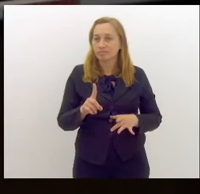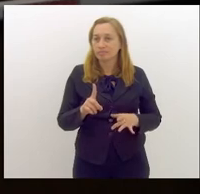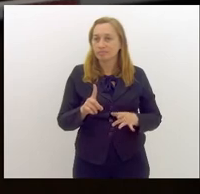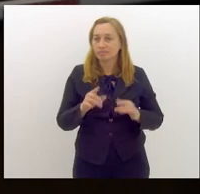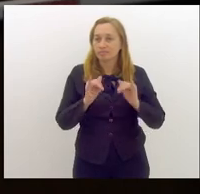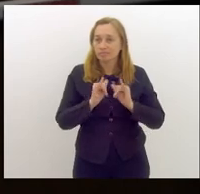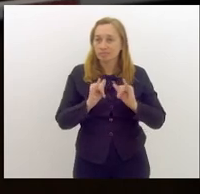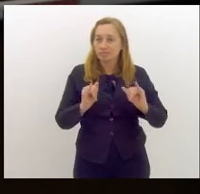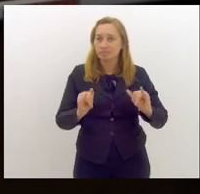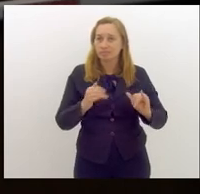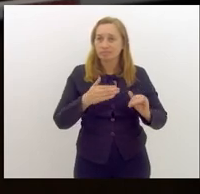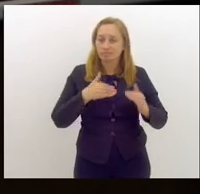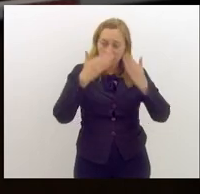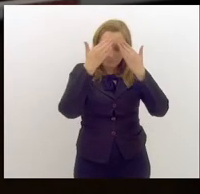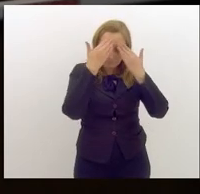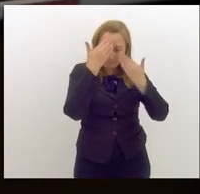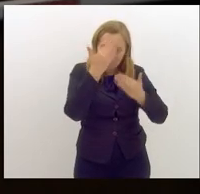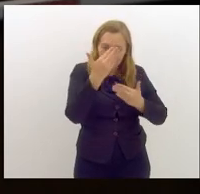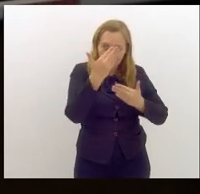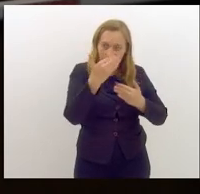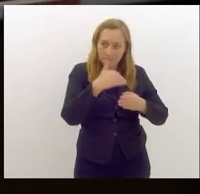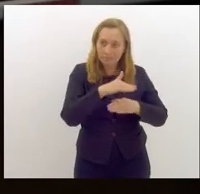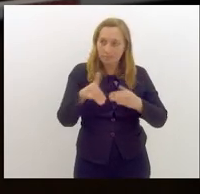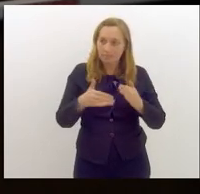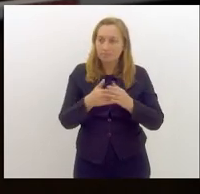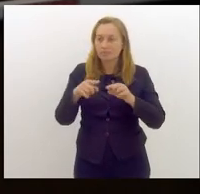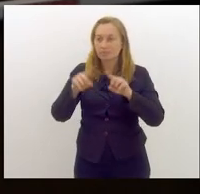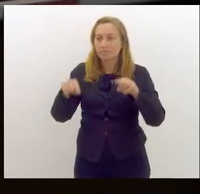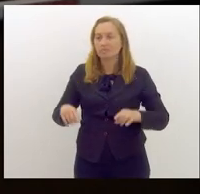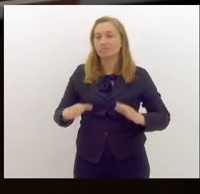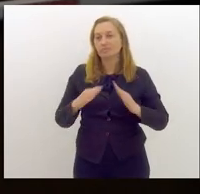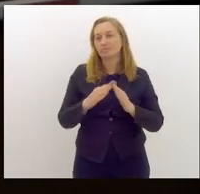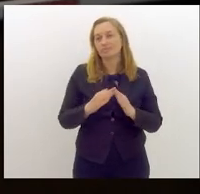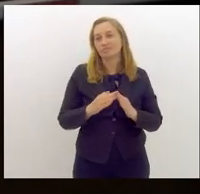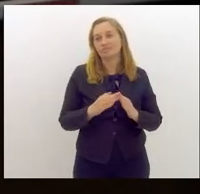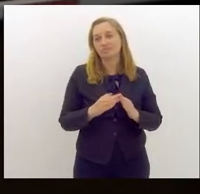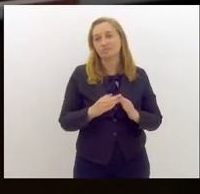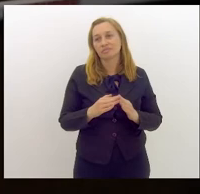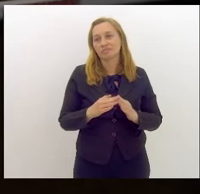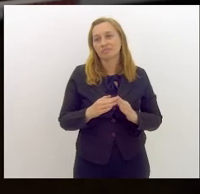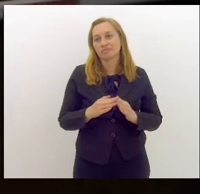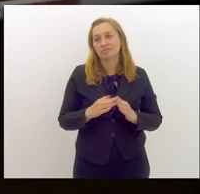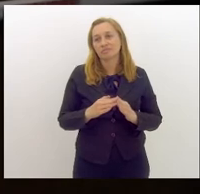agradecimento a todos os servidores dessa casa